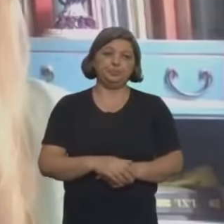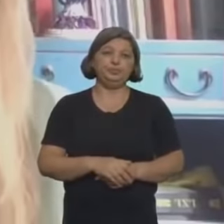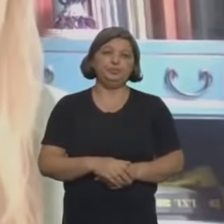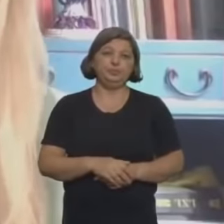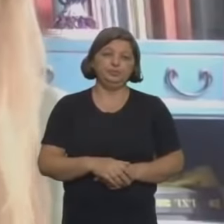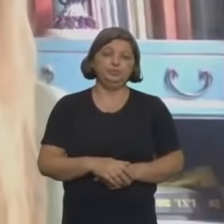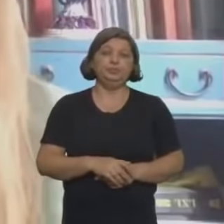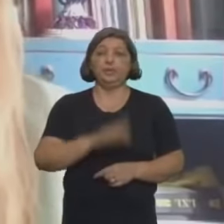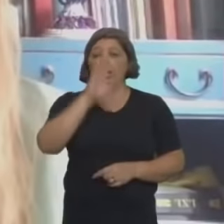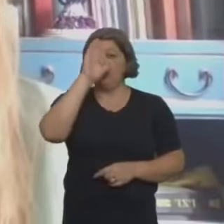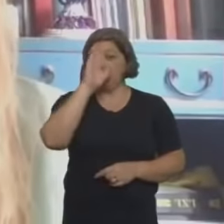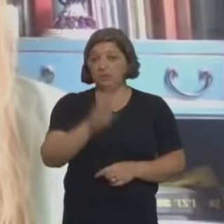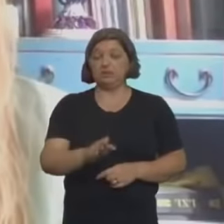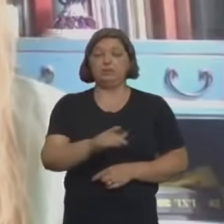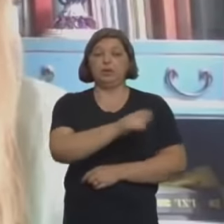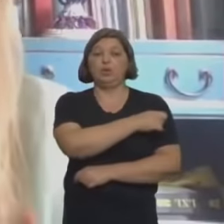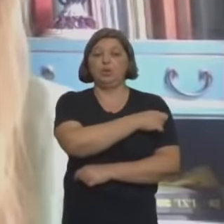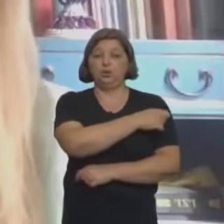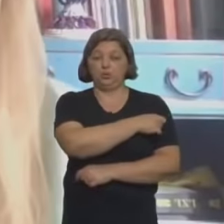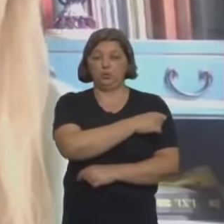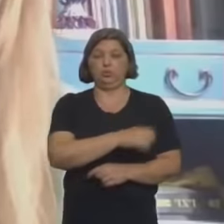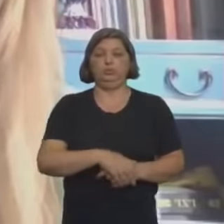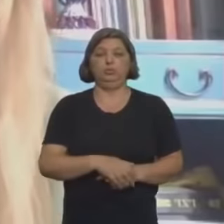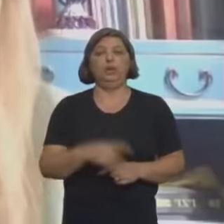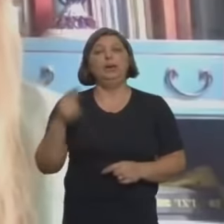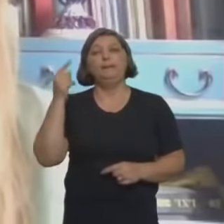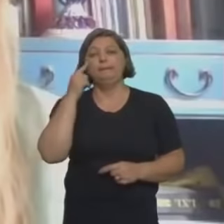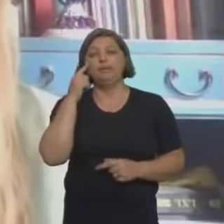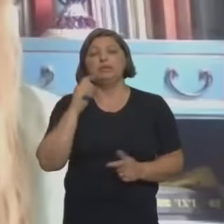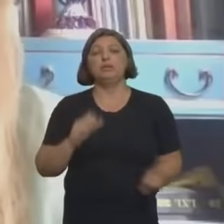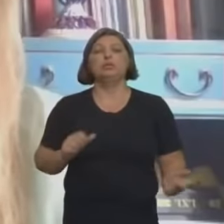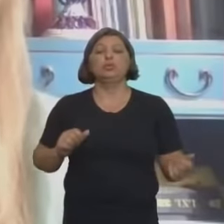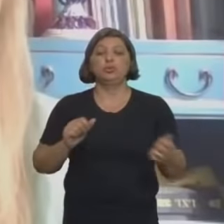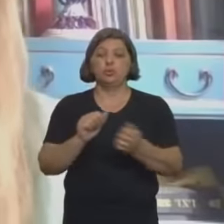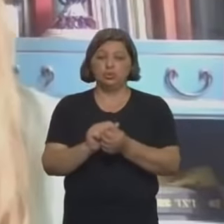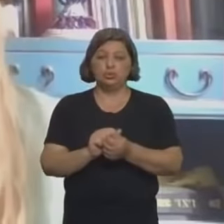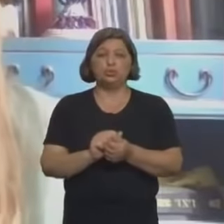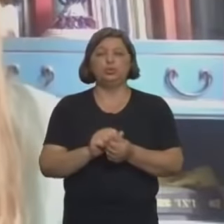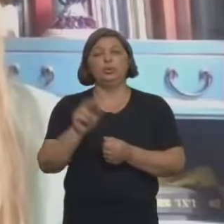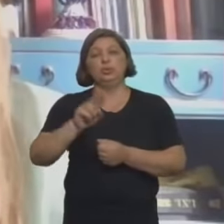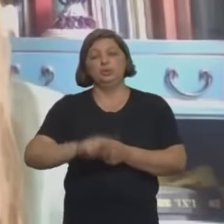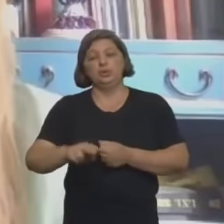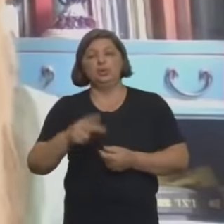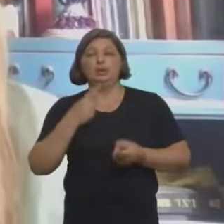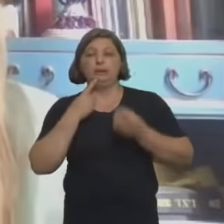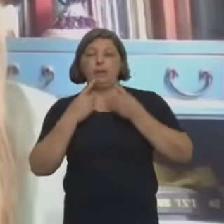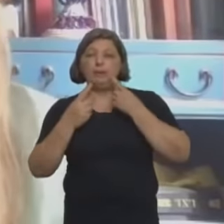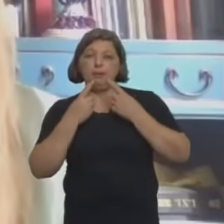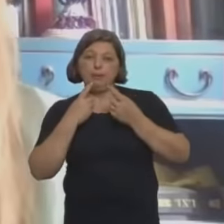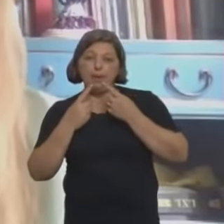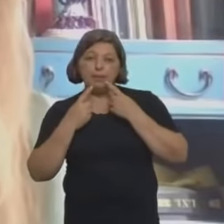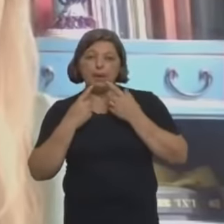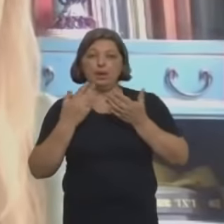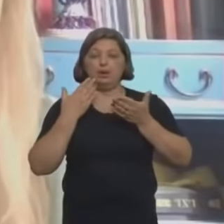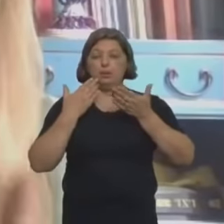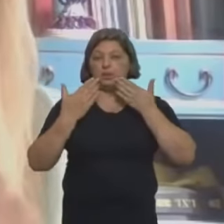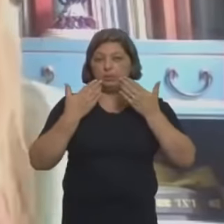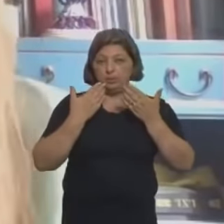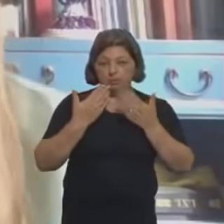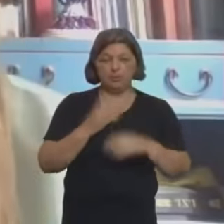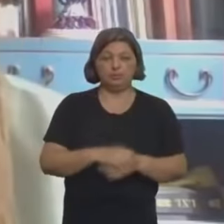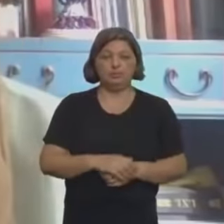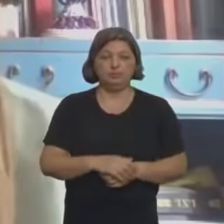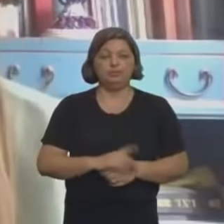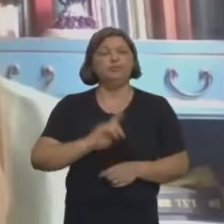os estudantes, pensando junto, né? Através do diálogo, né? Da conversa, entender. Mas eu vou